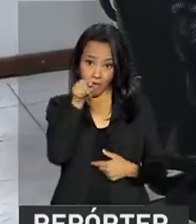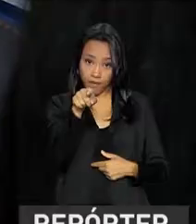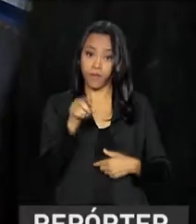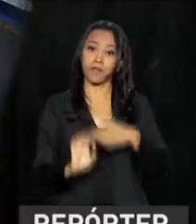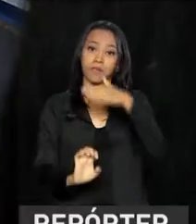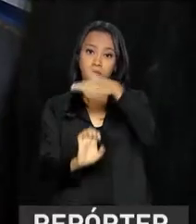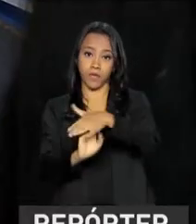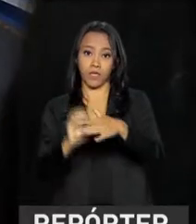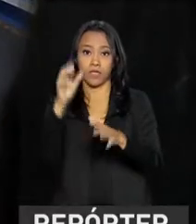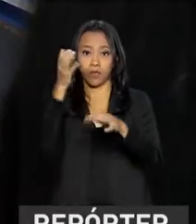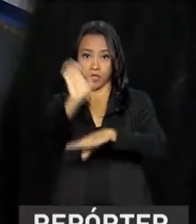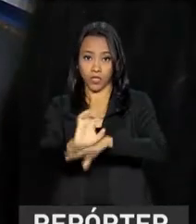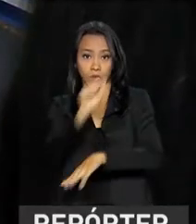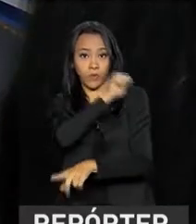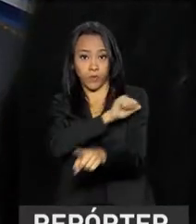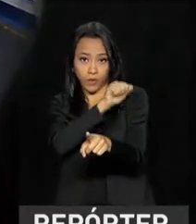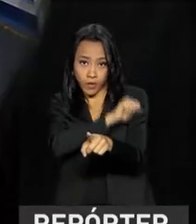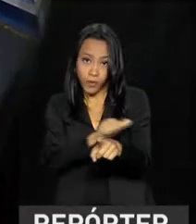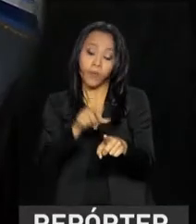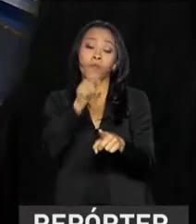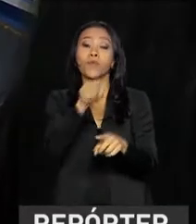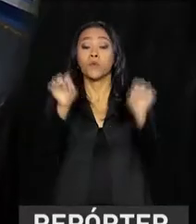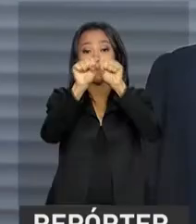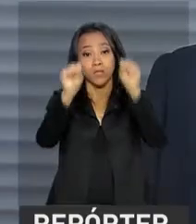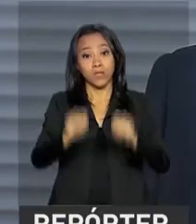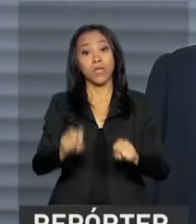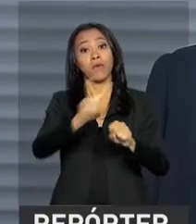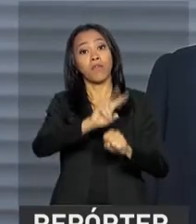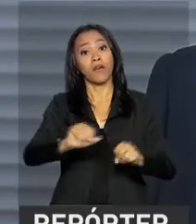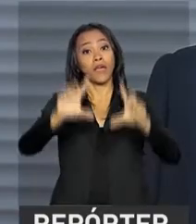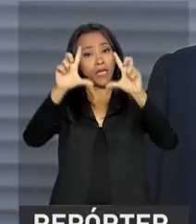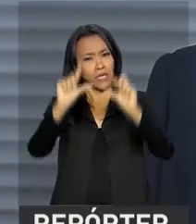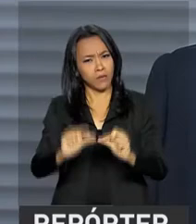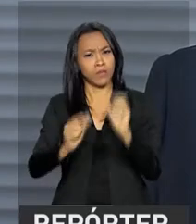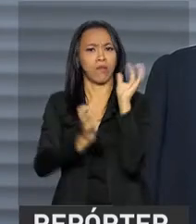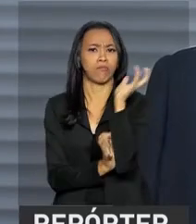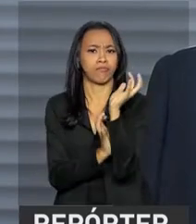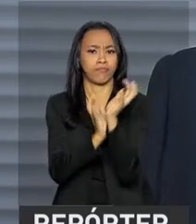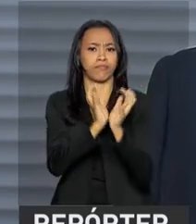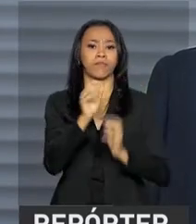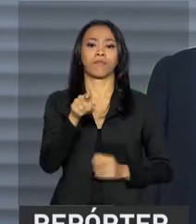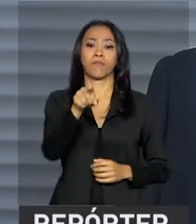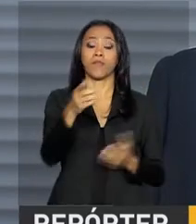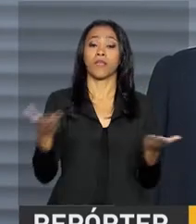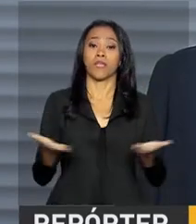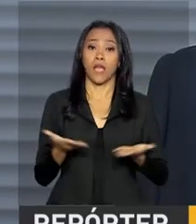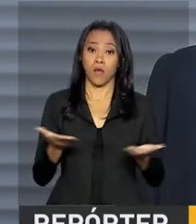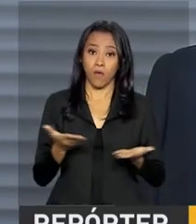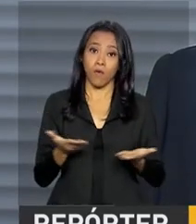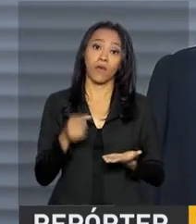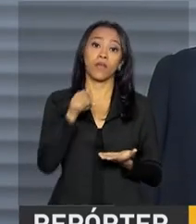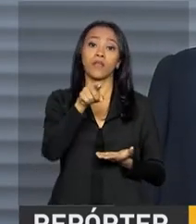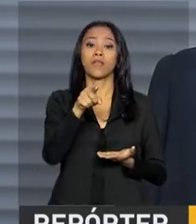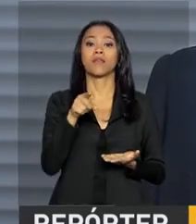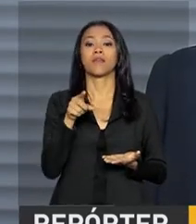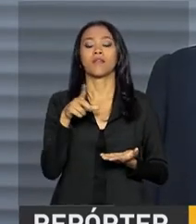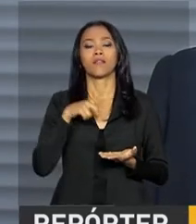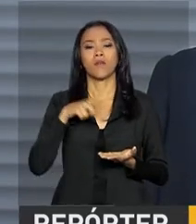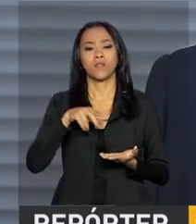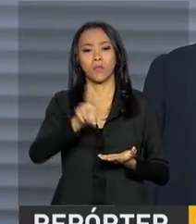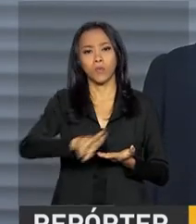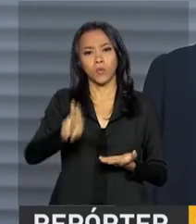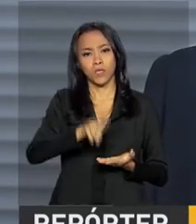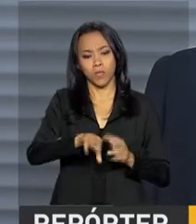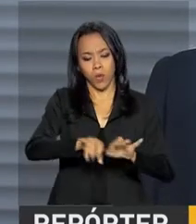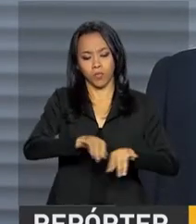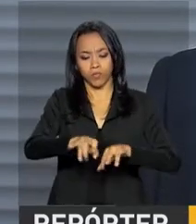janeiro o e social deve diminuir a burocracia com a entrada de social nos transformando essas informações em meio digital então ele